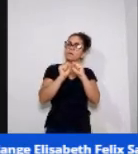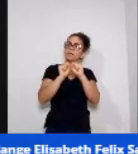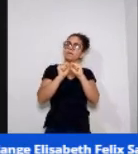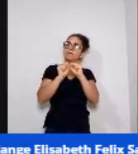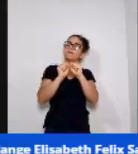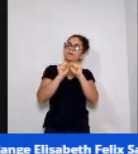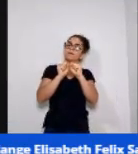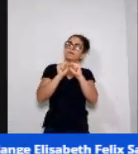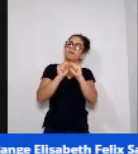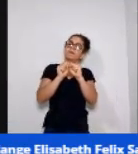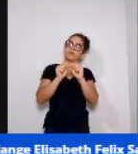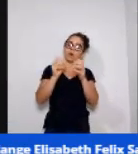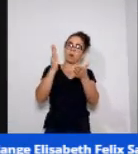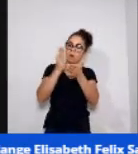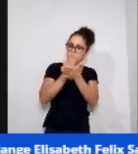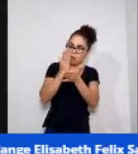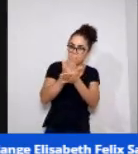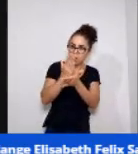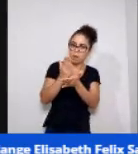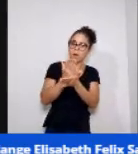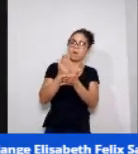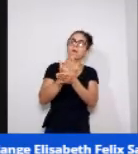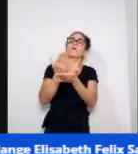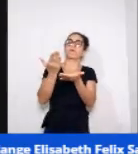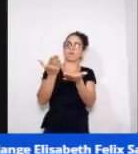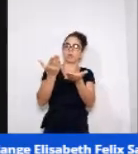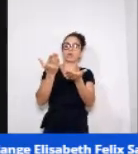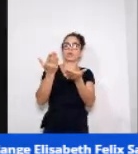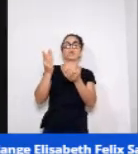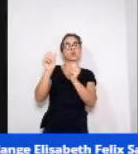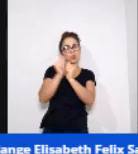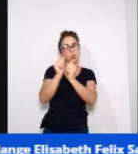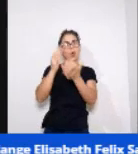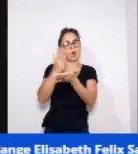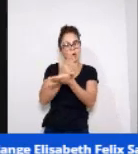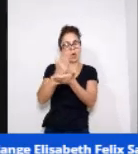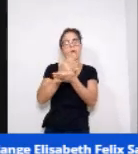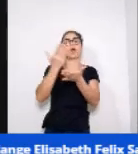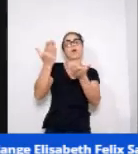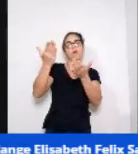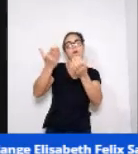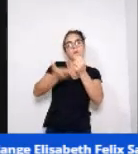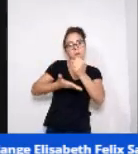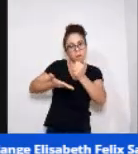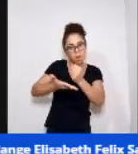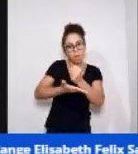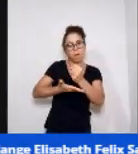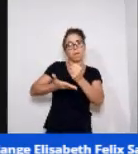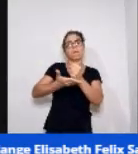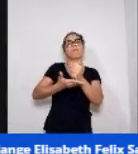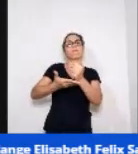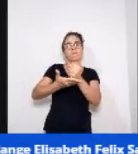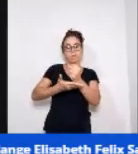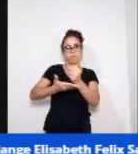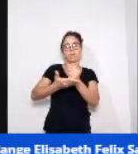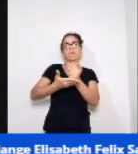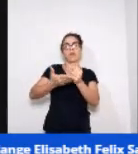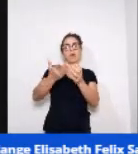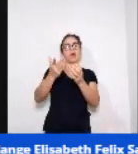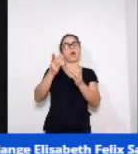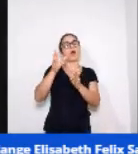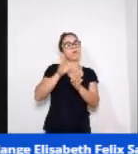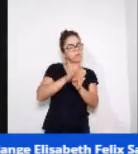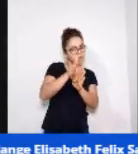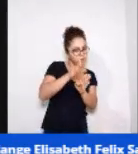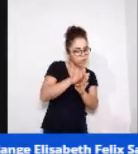resultados, dos cadernos, das atividades diagnósticas e do caderno base 1, né, guiar suas intervenções